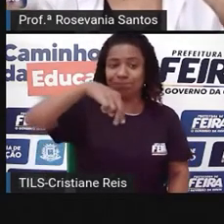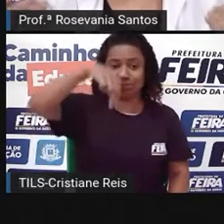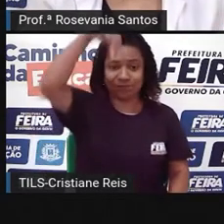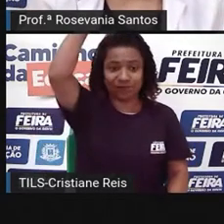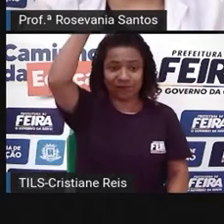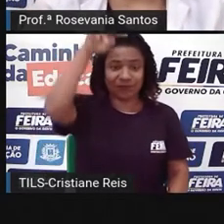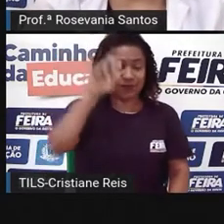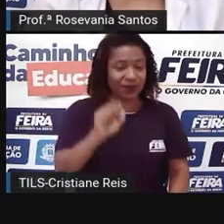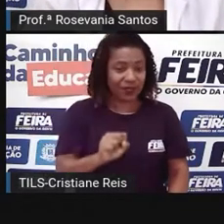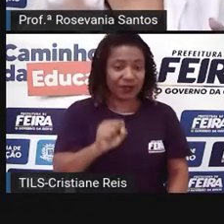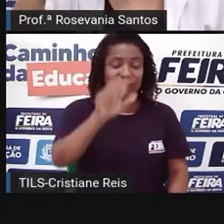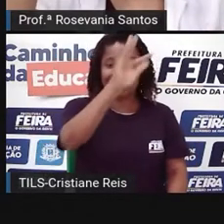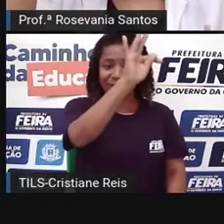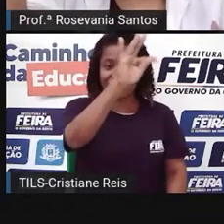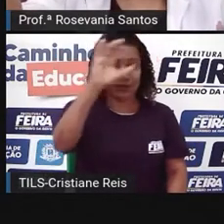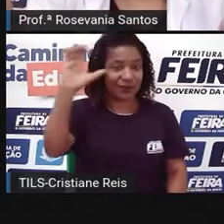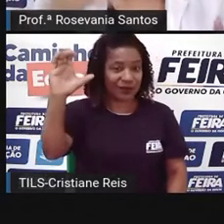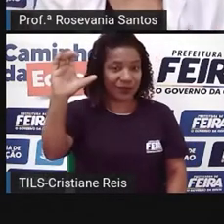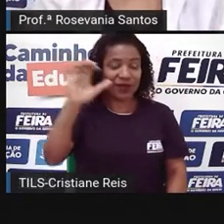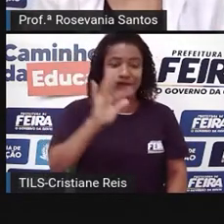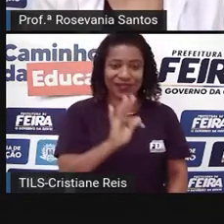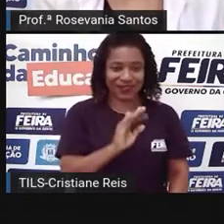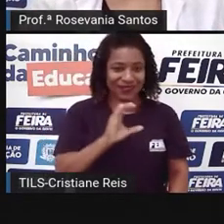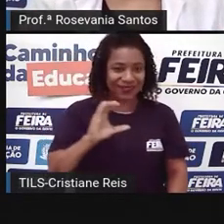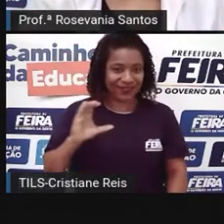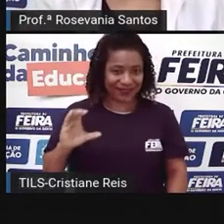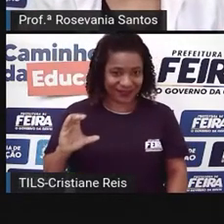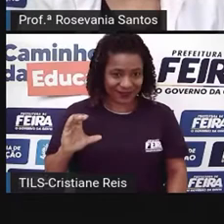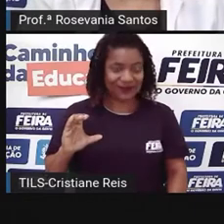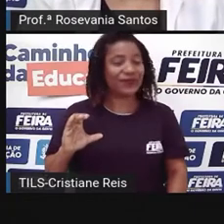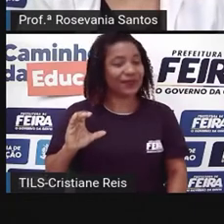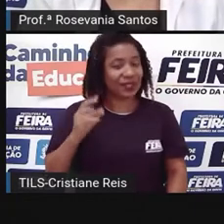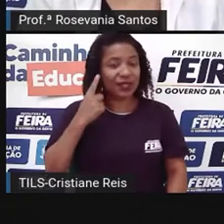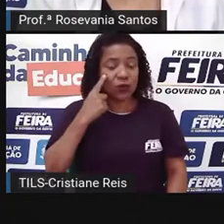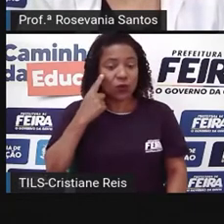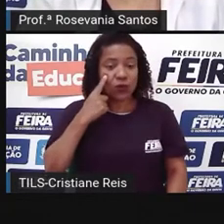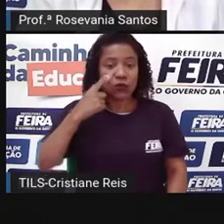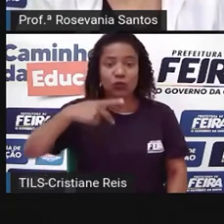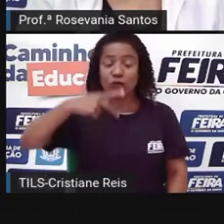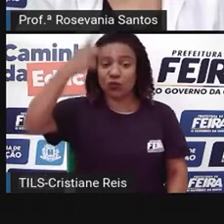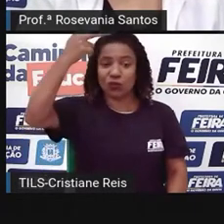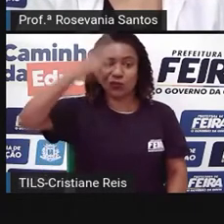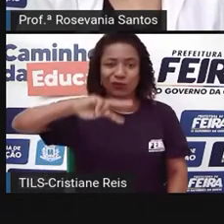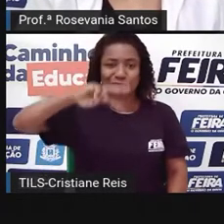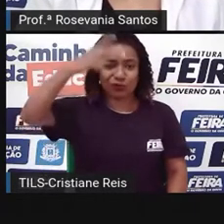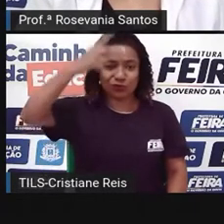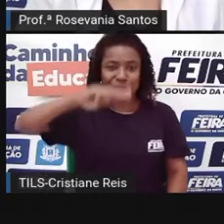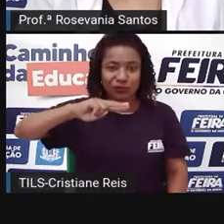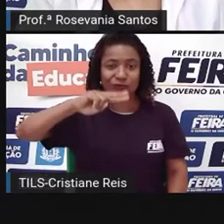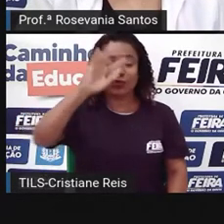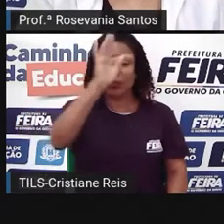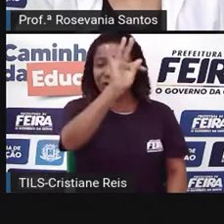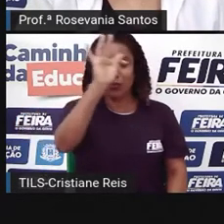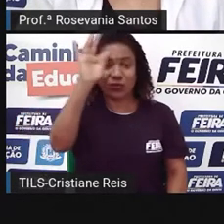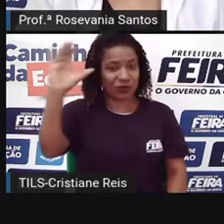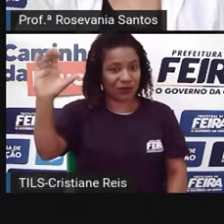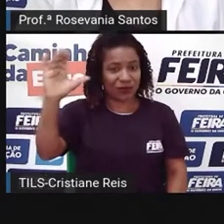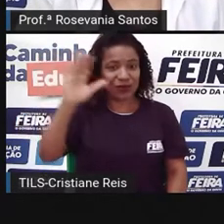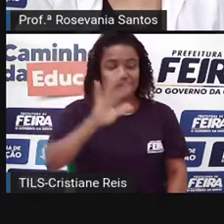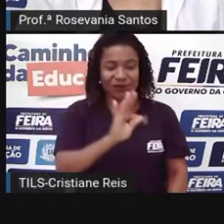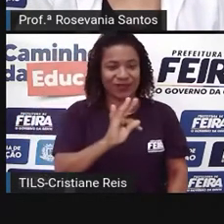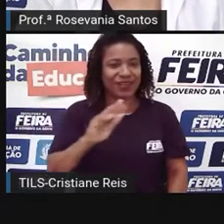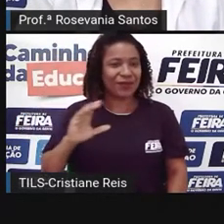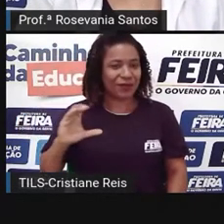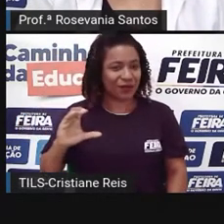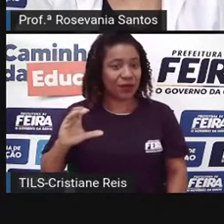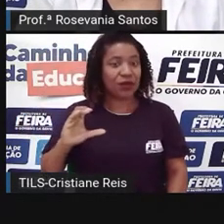Trópico de Câncer e o Trópico de Capricórnio. Claro que a gente passa, né, tanto do Trópico de Câncer, que aqui é a linhazinha, né, do Trópico de Câncer, vocês